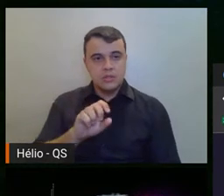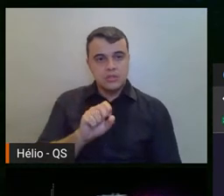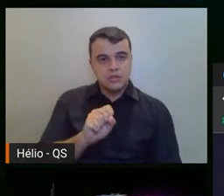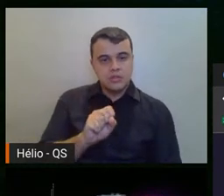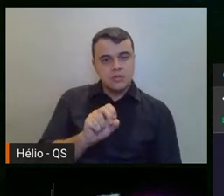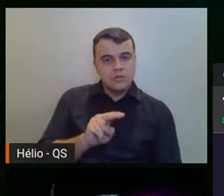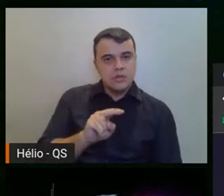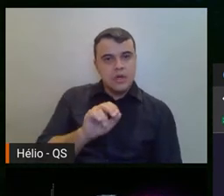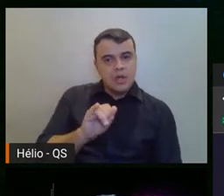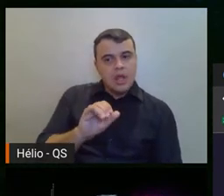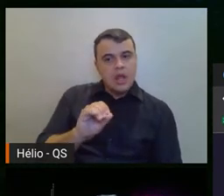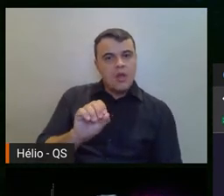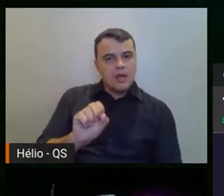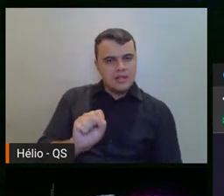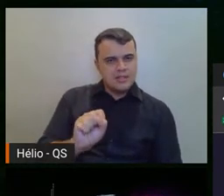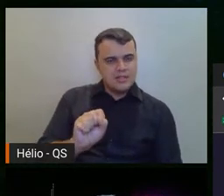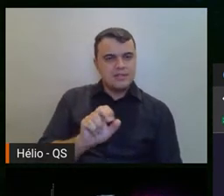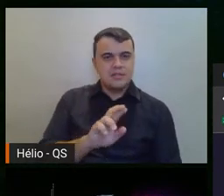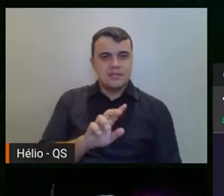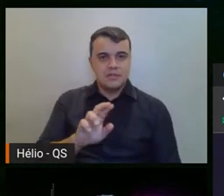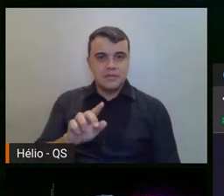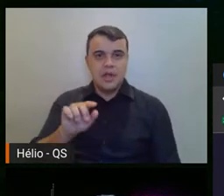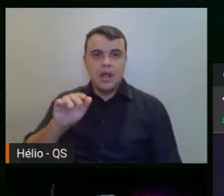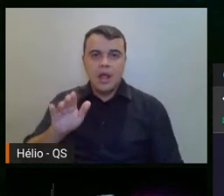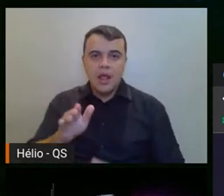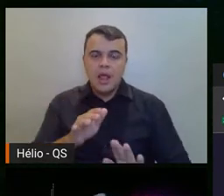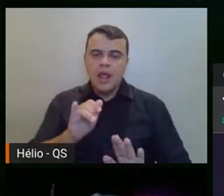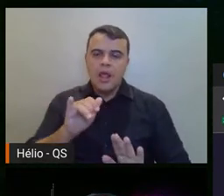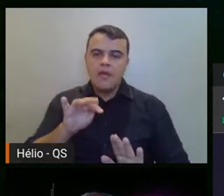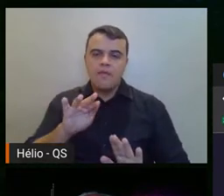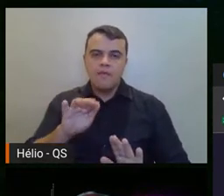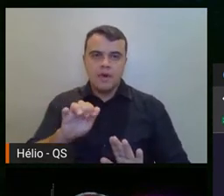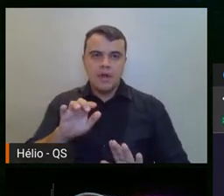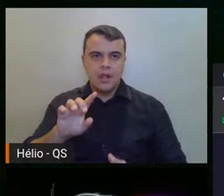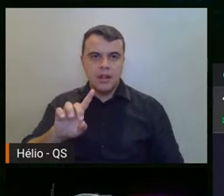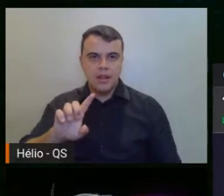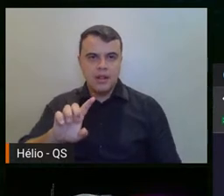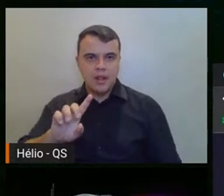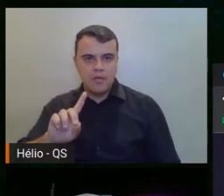IOS E aí tem a carreira de infra e Devotos